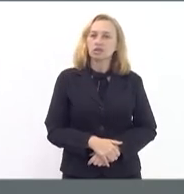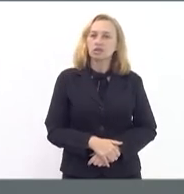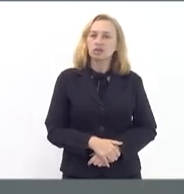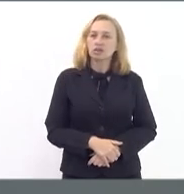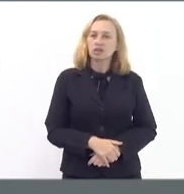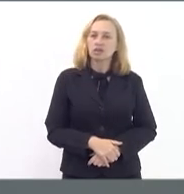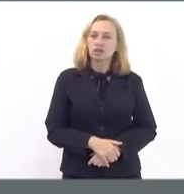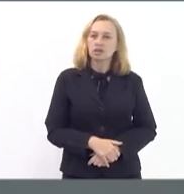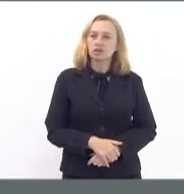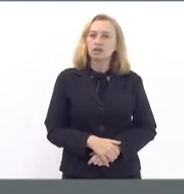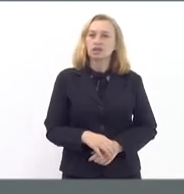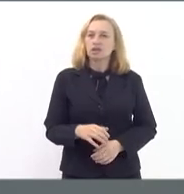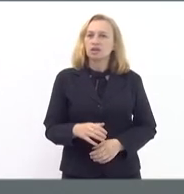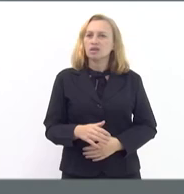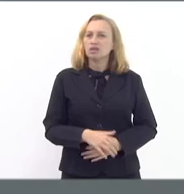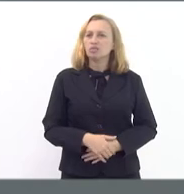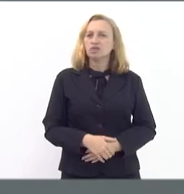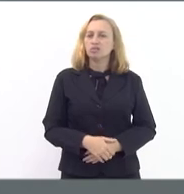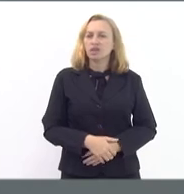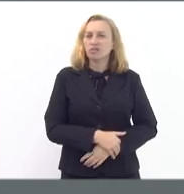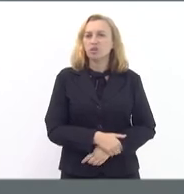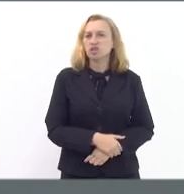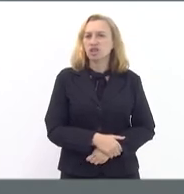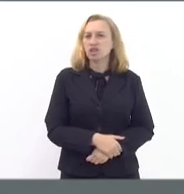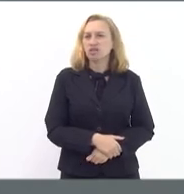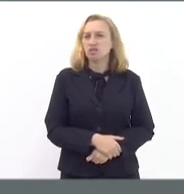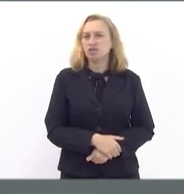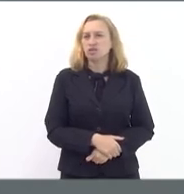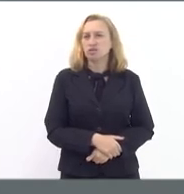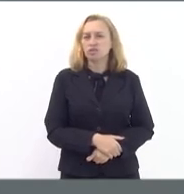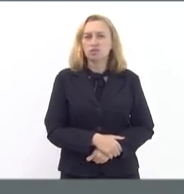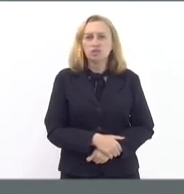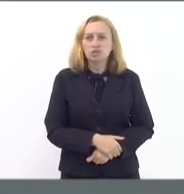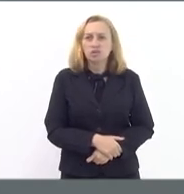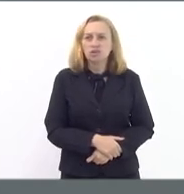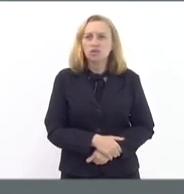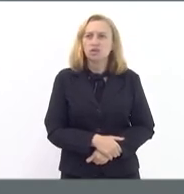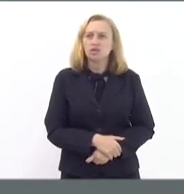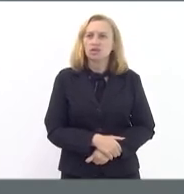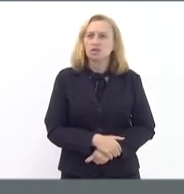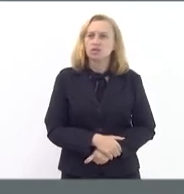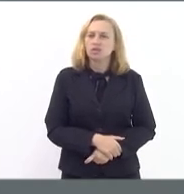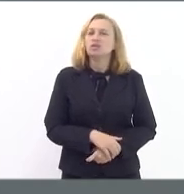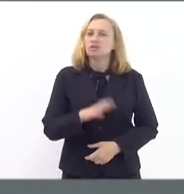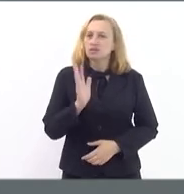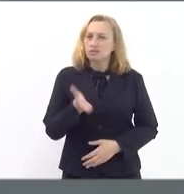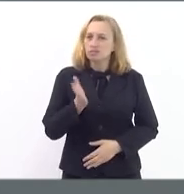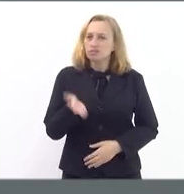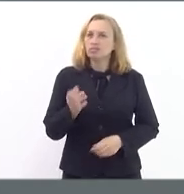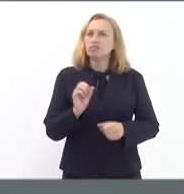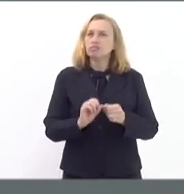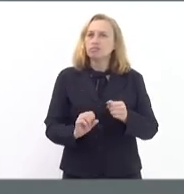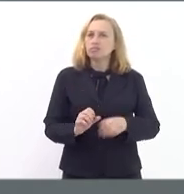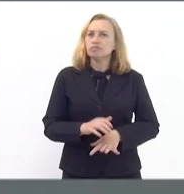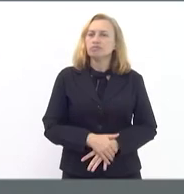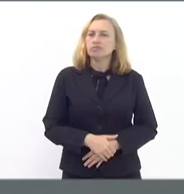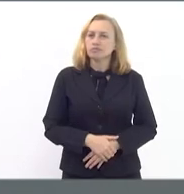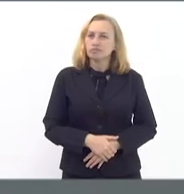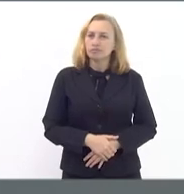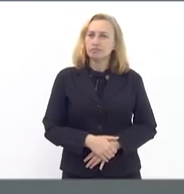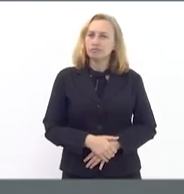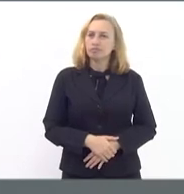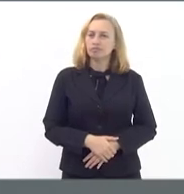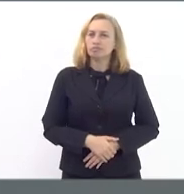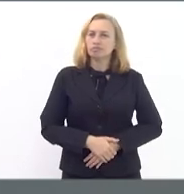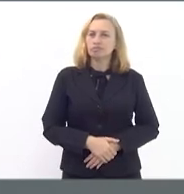a película de telefone assim vai e o que que a gente fez na já na na função do